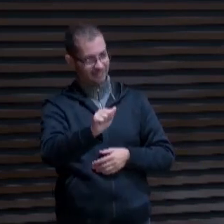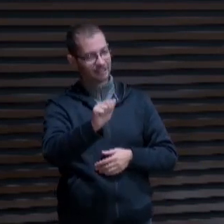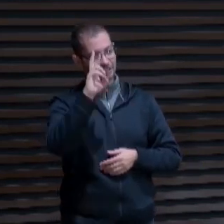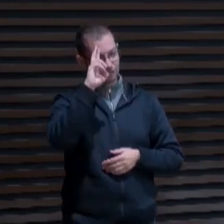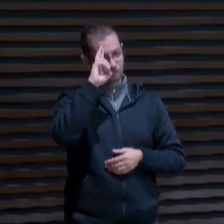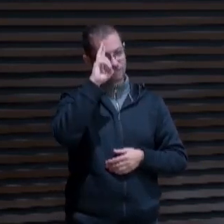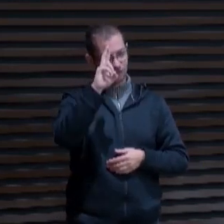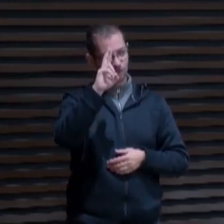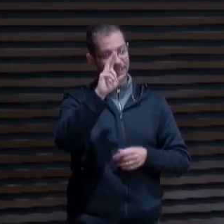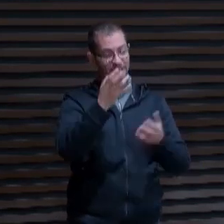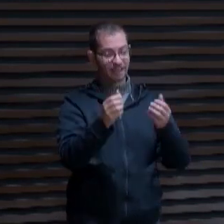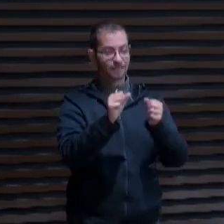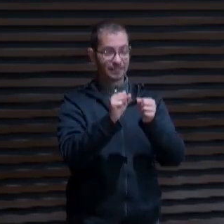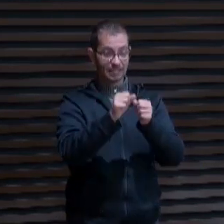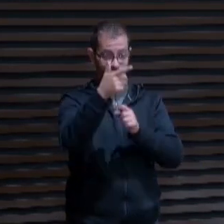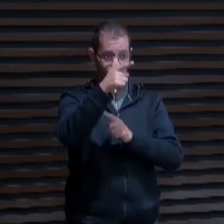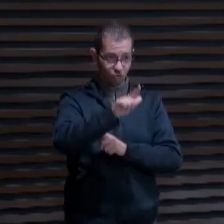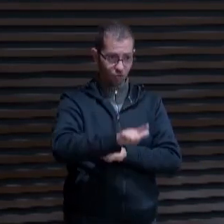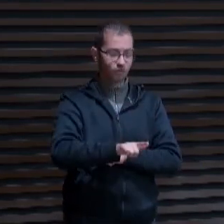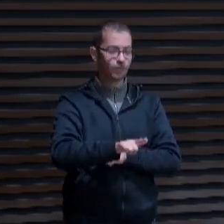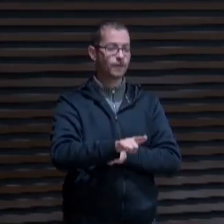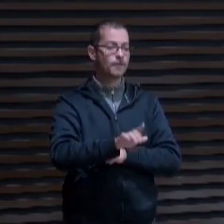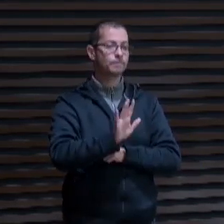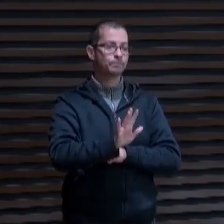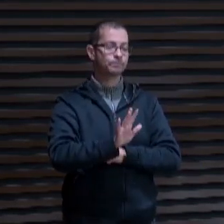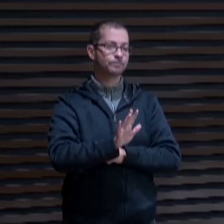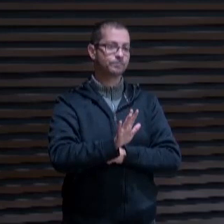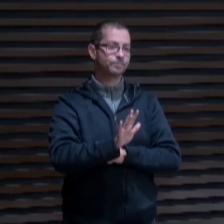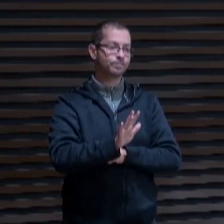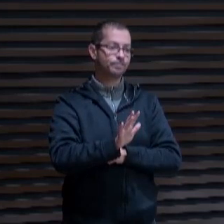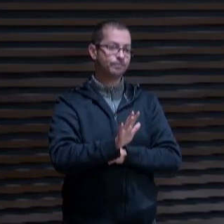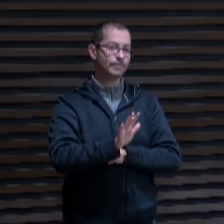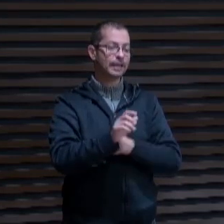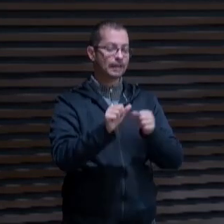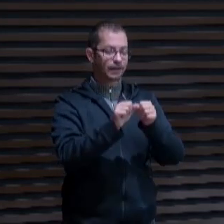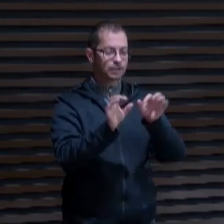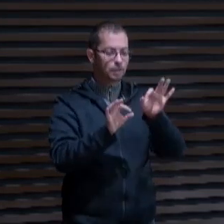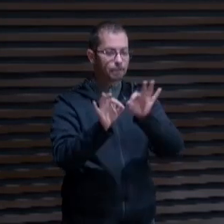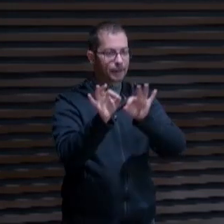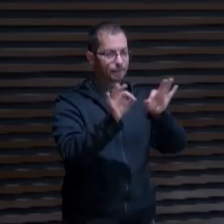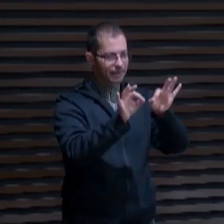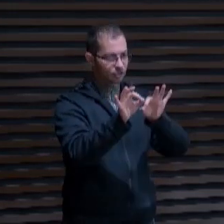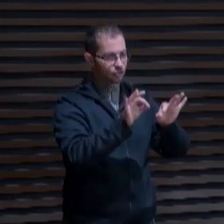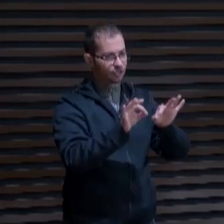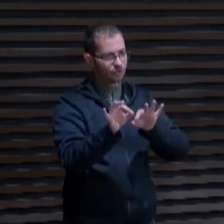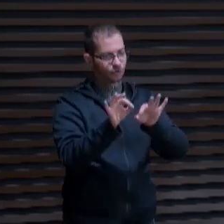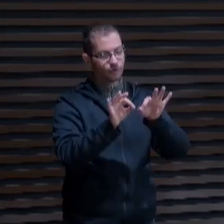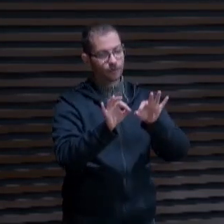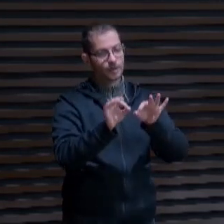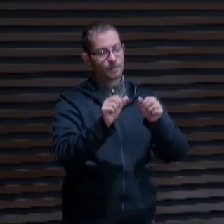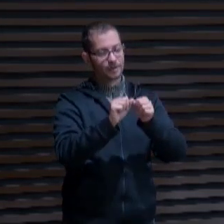novamente. Ele resolveu fazer isso, e ali ele faz todo o preparativo para trazer a arca para